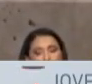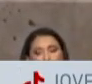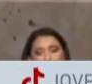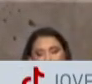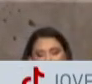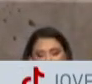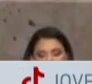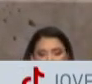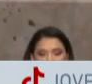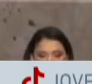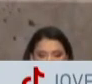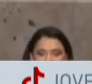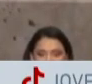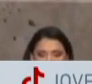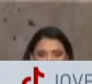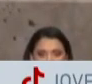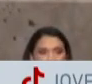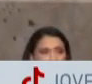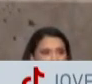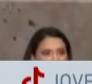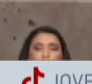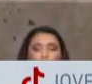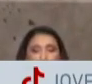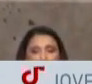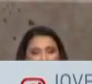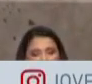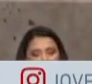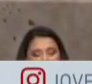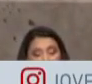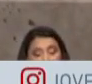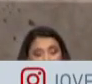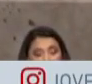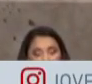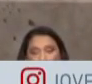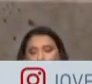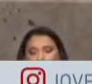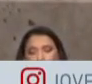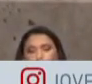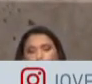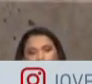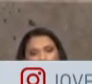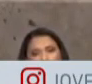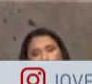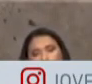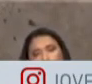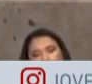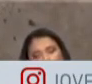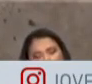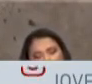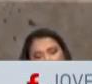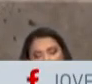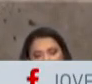transparência não atendem à determinação do STF. Determinar a todas as unidades orçamentárias e órgãos